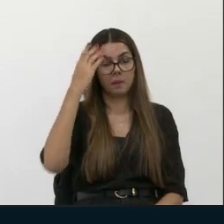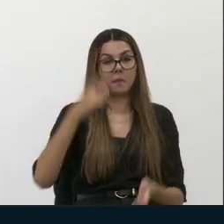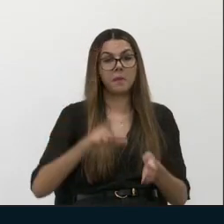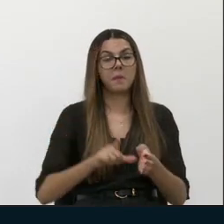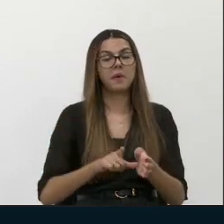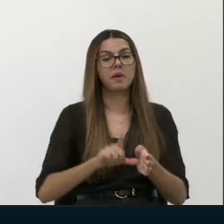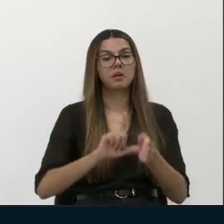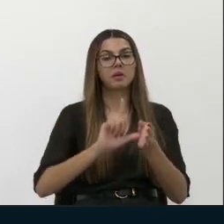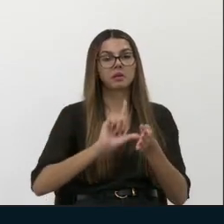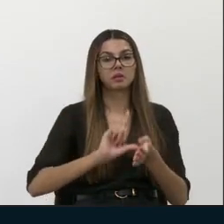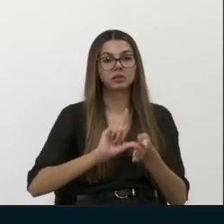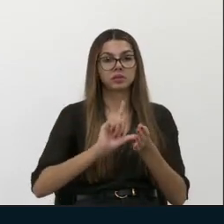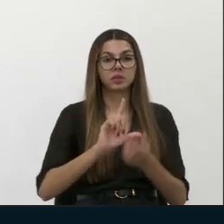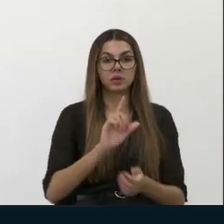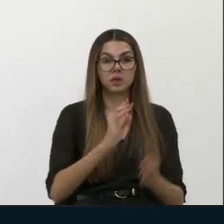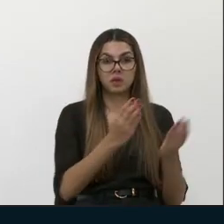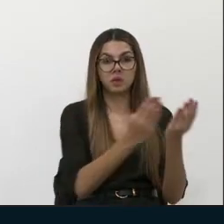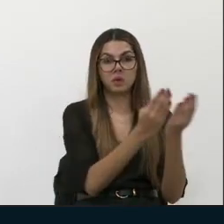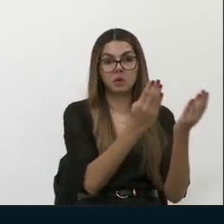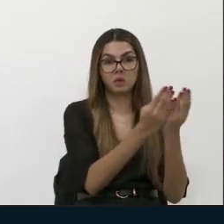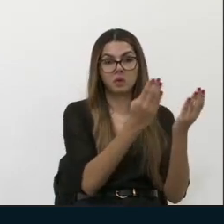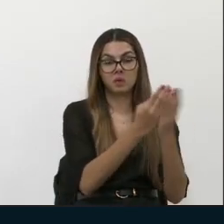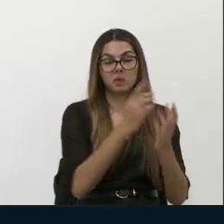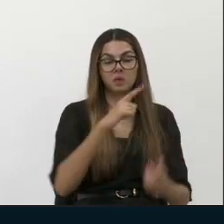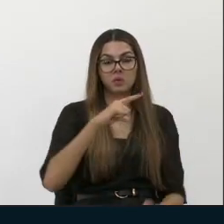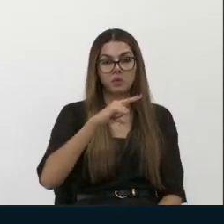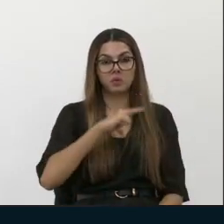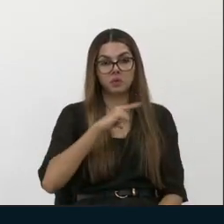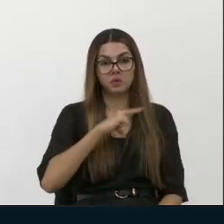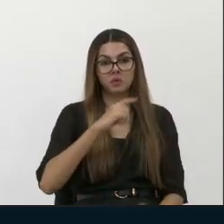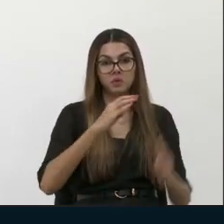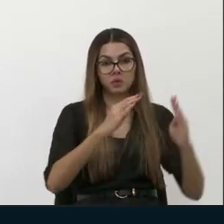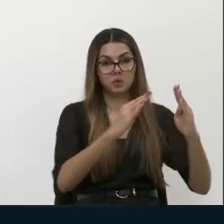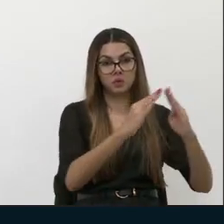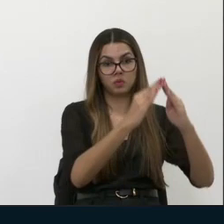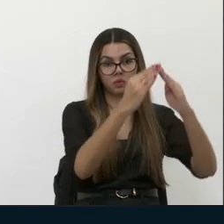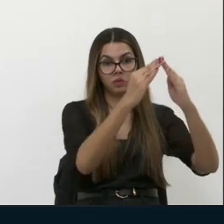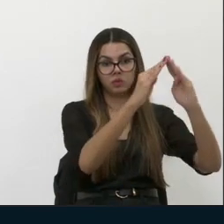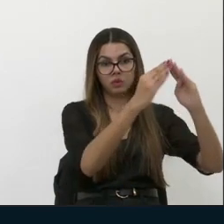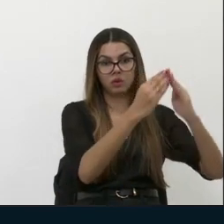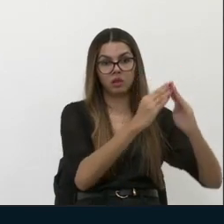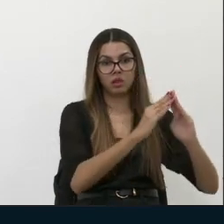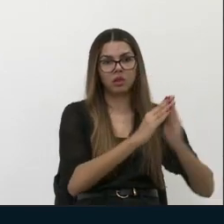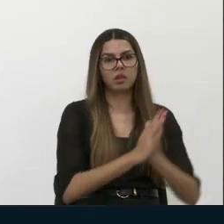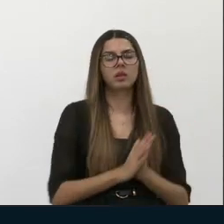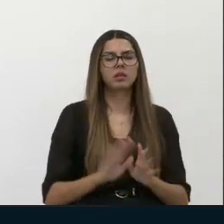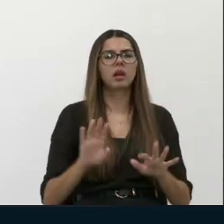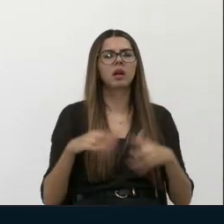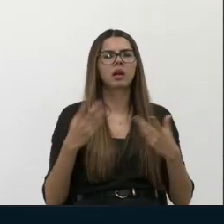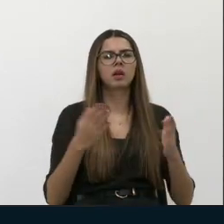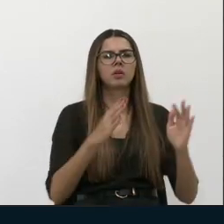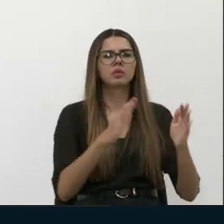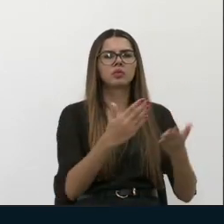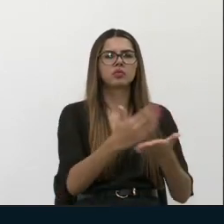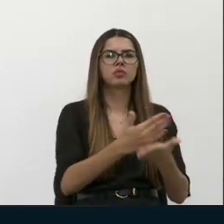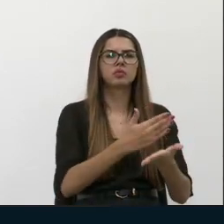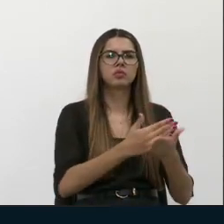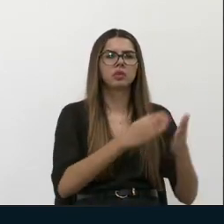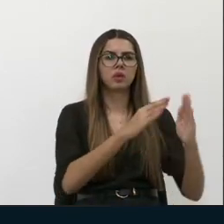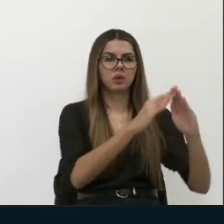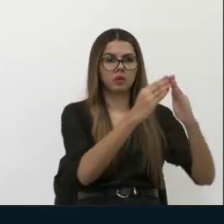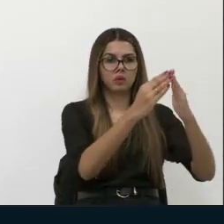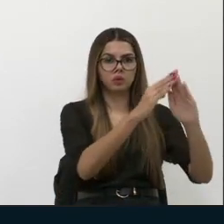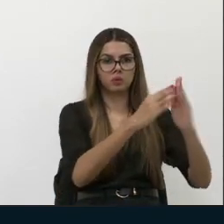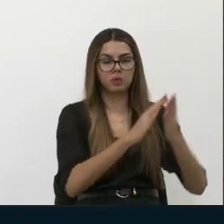naquele trevo, tinha moradores em comunidade. Quem é que tirou formando o bairro do